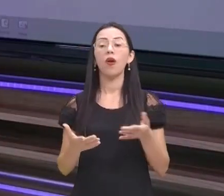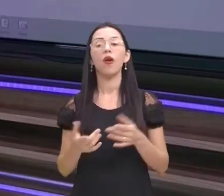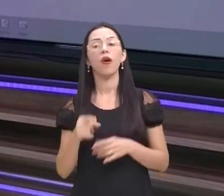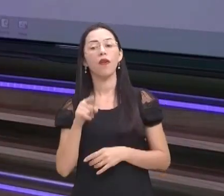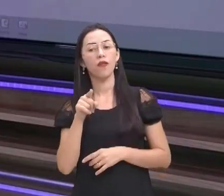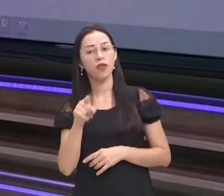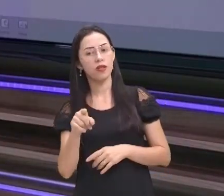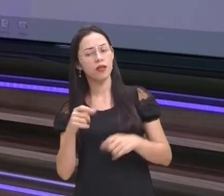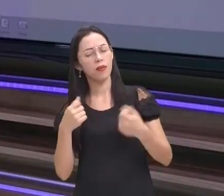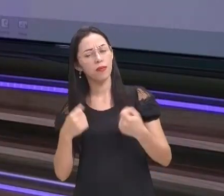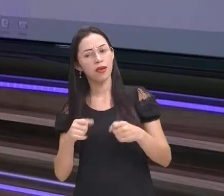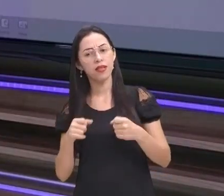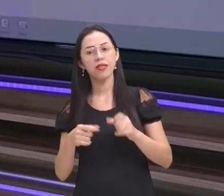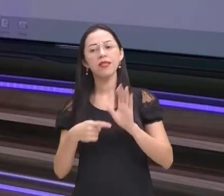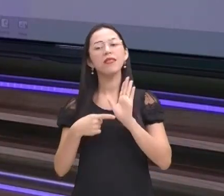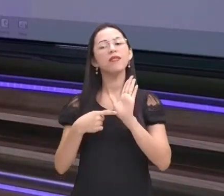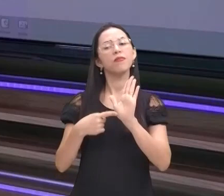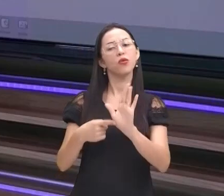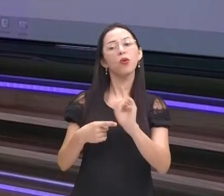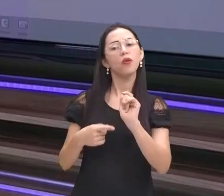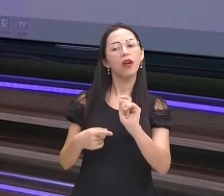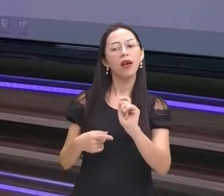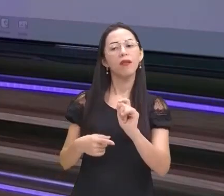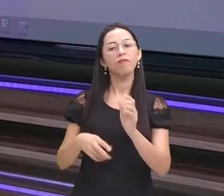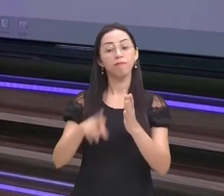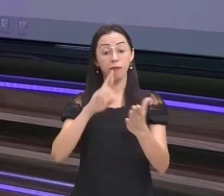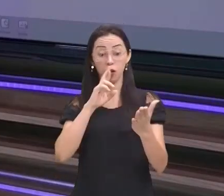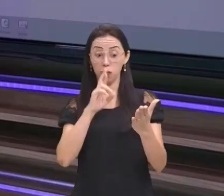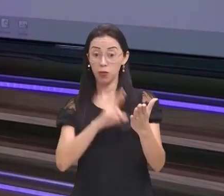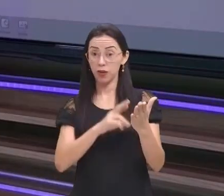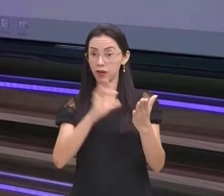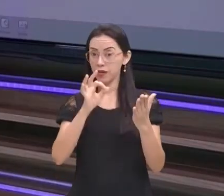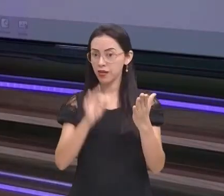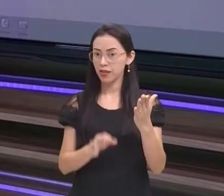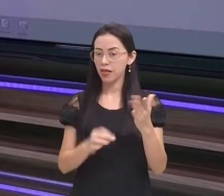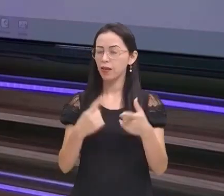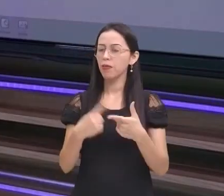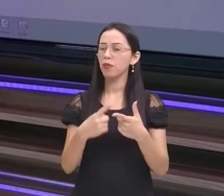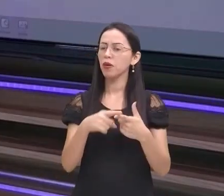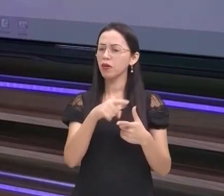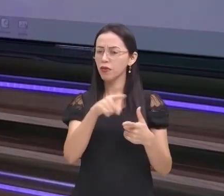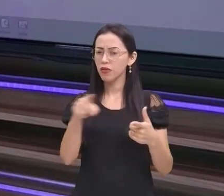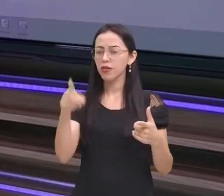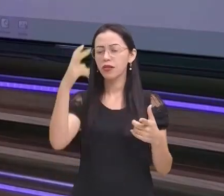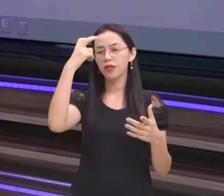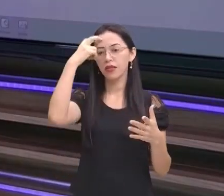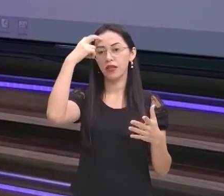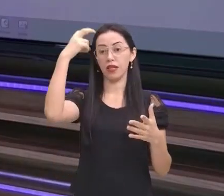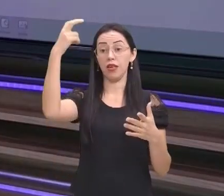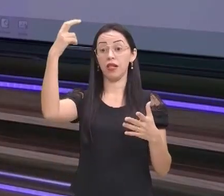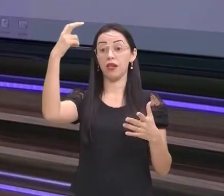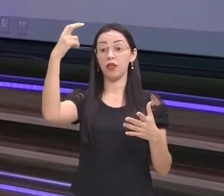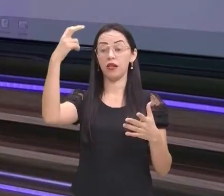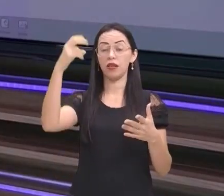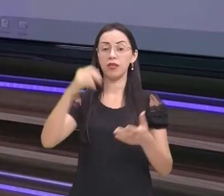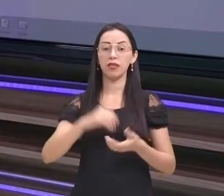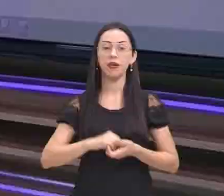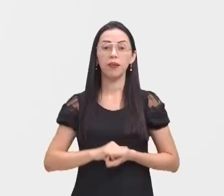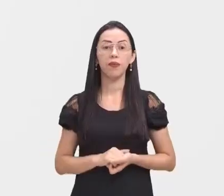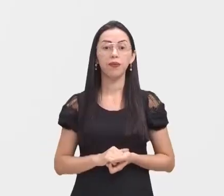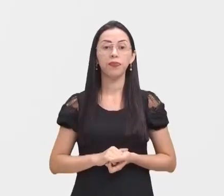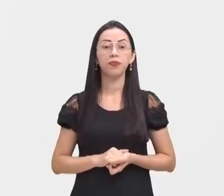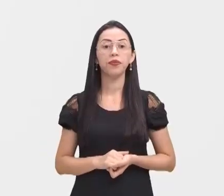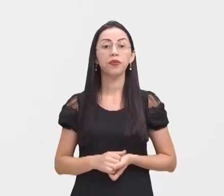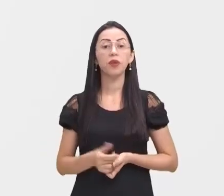mostrarem que vocês são muito inteligentes e escrever qual é o título deste relato. Então vamos para o nosso